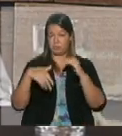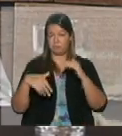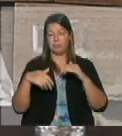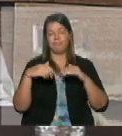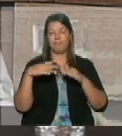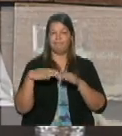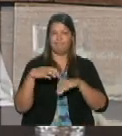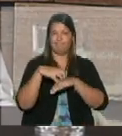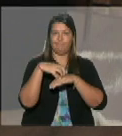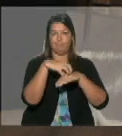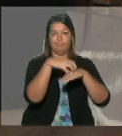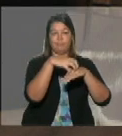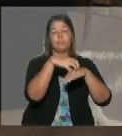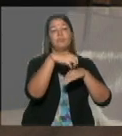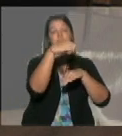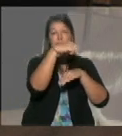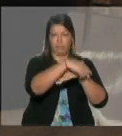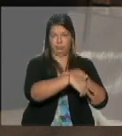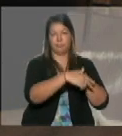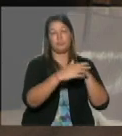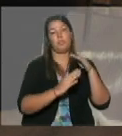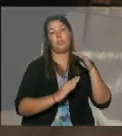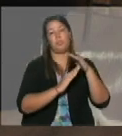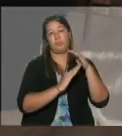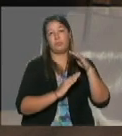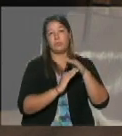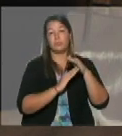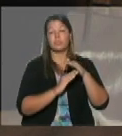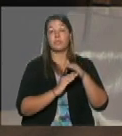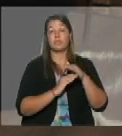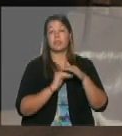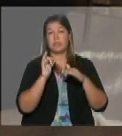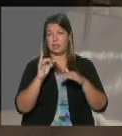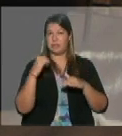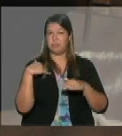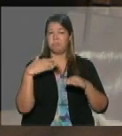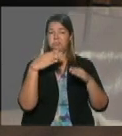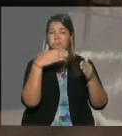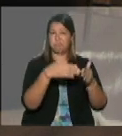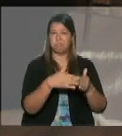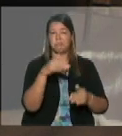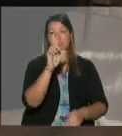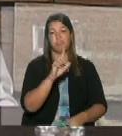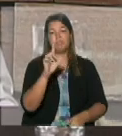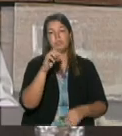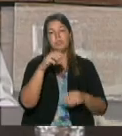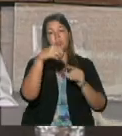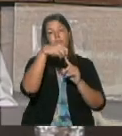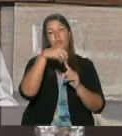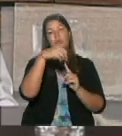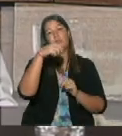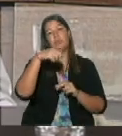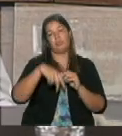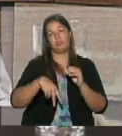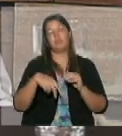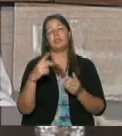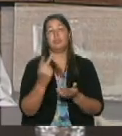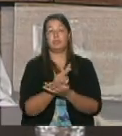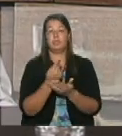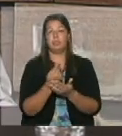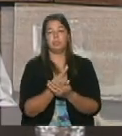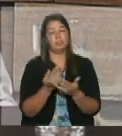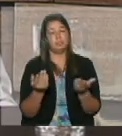o Leblon, aí sim eu estarei saltando no ponto errado. No lugar errado. Então eu fiz a opção certa, fiz grandes amigos